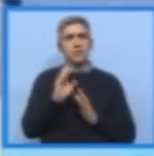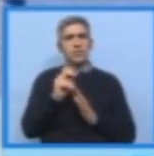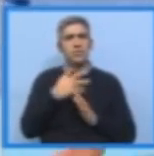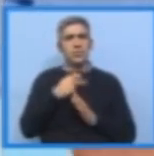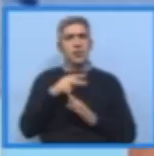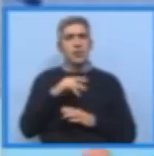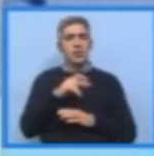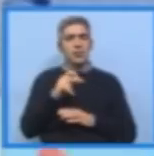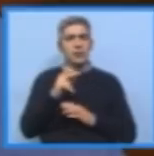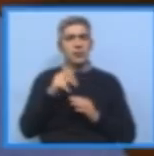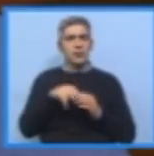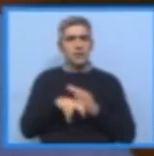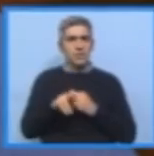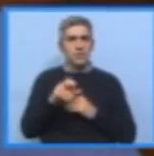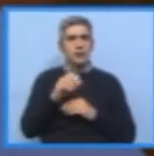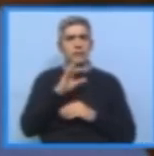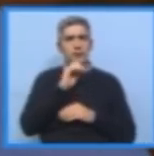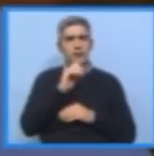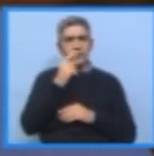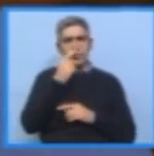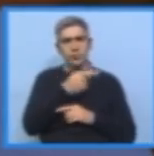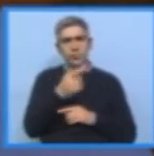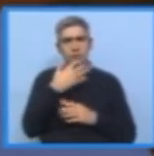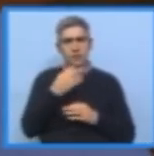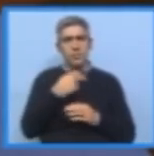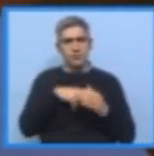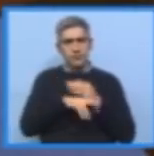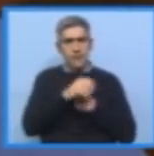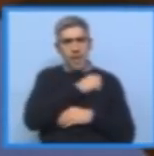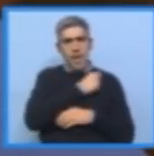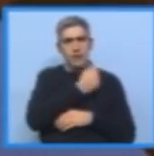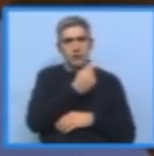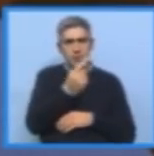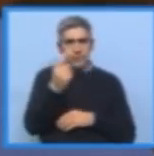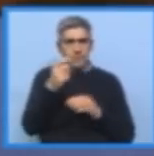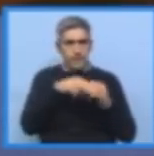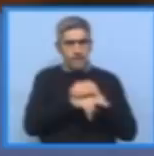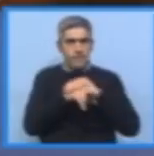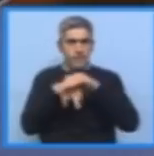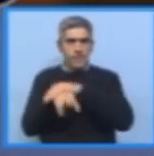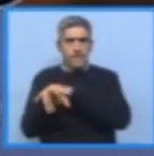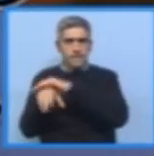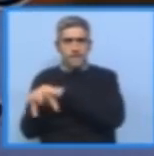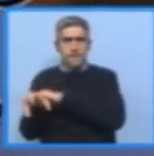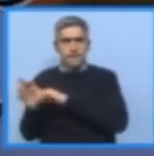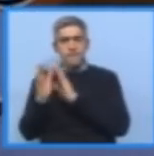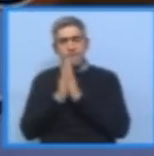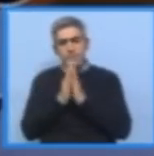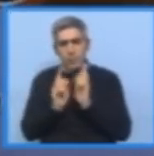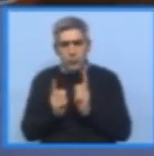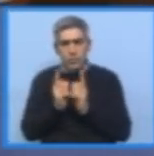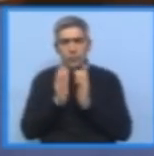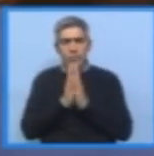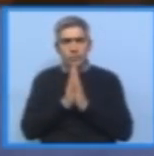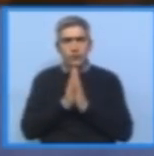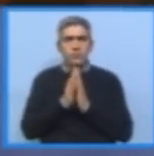O sacerdote visita os seus fiéis, de casa em casa, e com uma breve oração, se faz